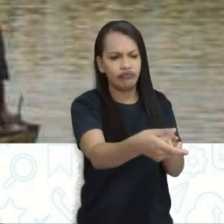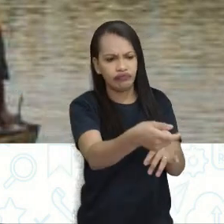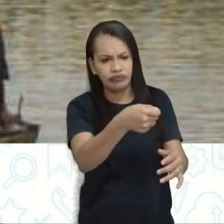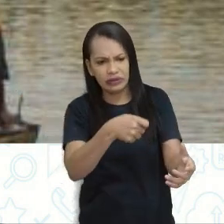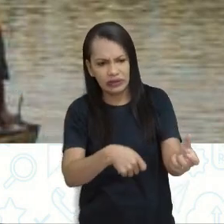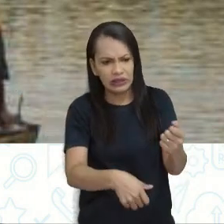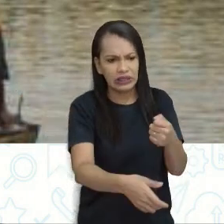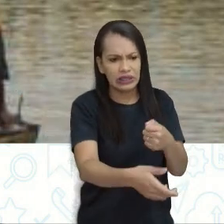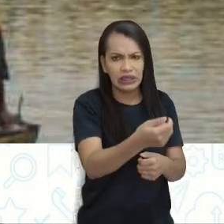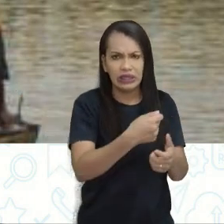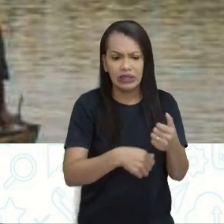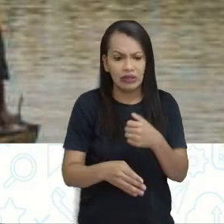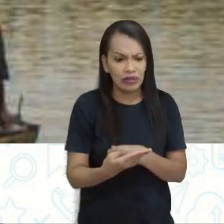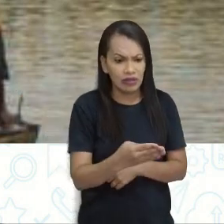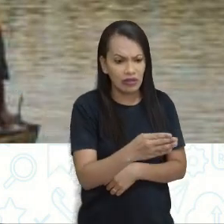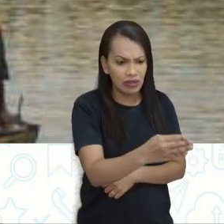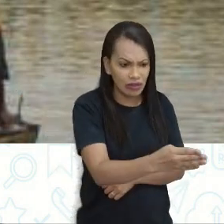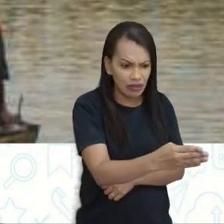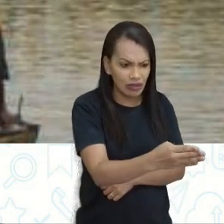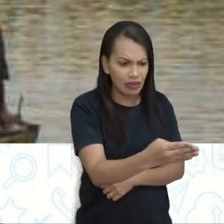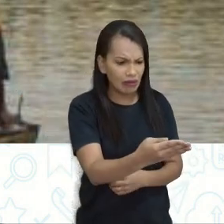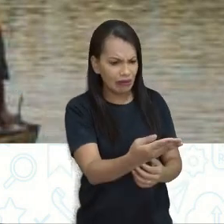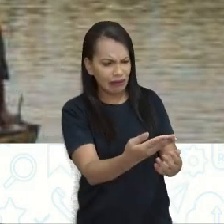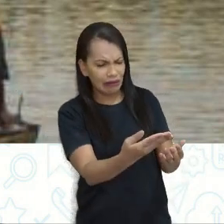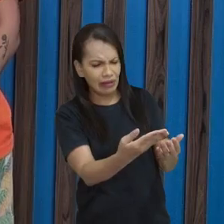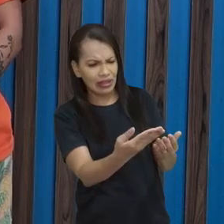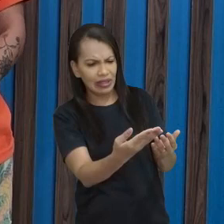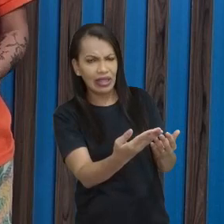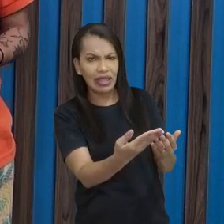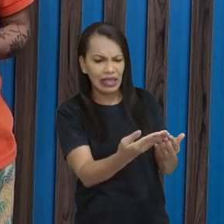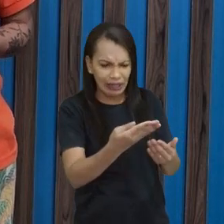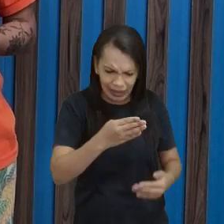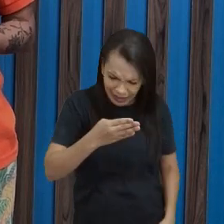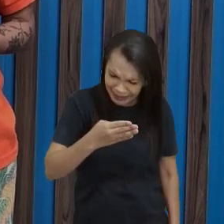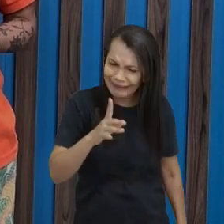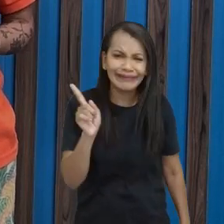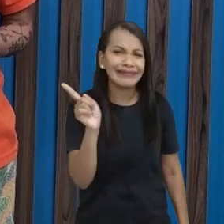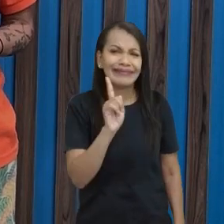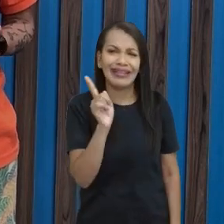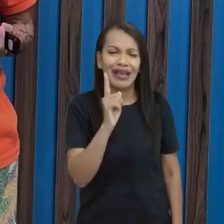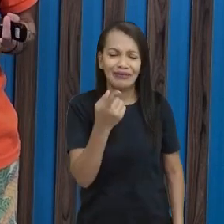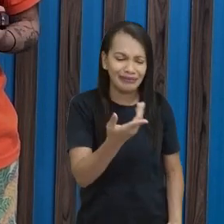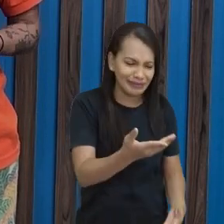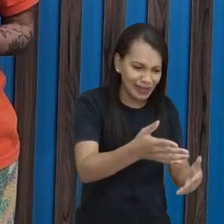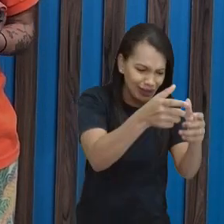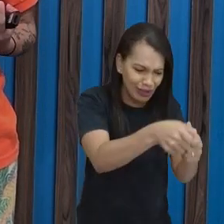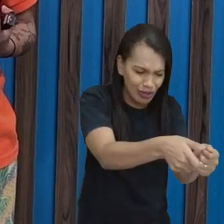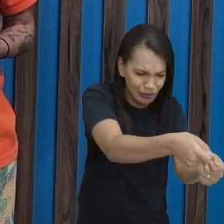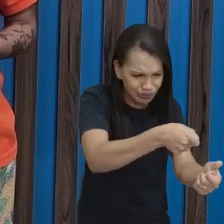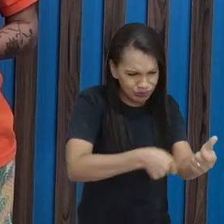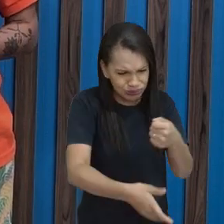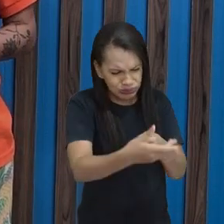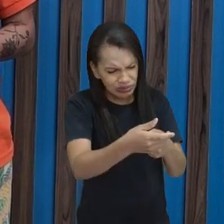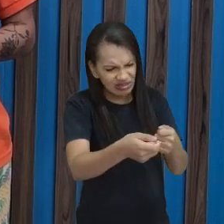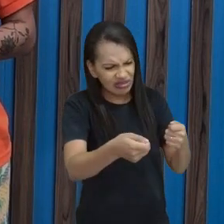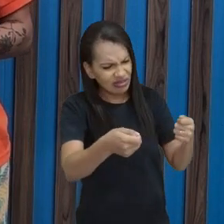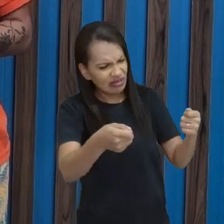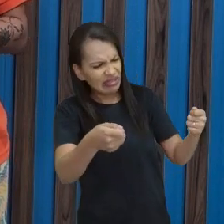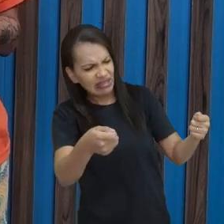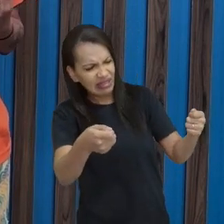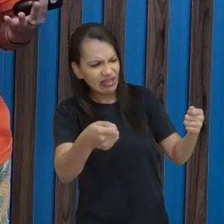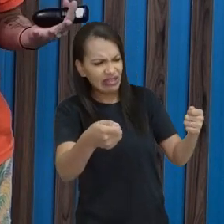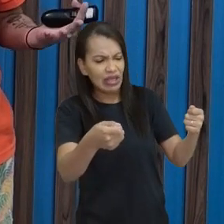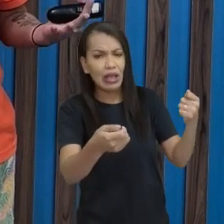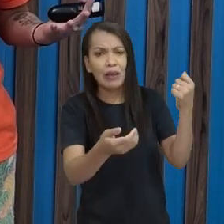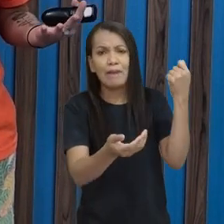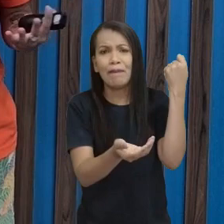ao invés de vir peixe, foi plástico, garrafa PET, né? Se a gente observar, não precisa nem